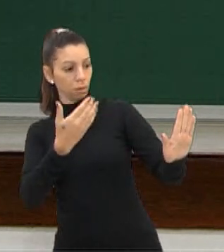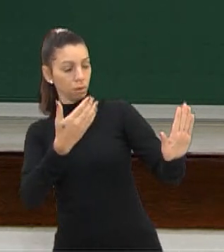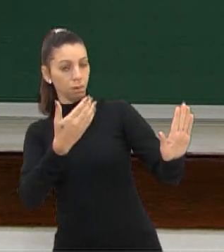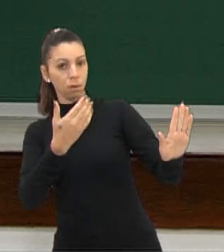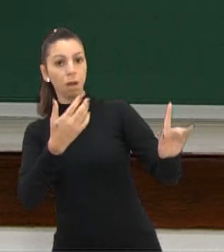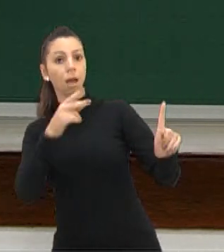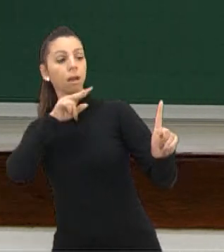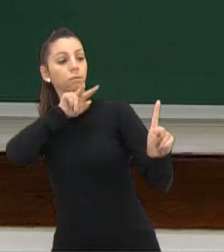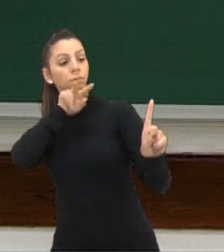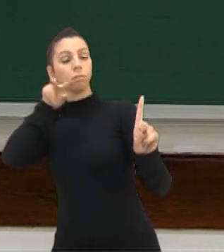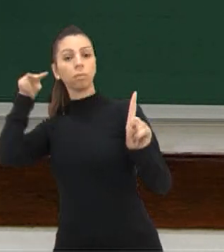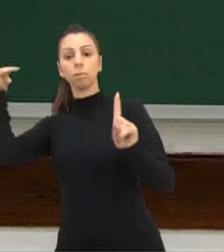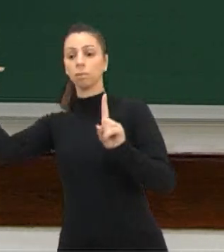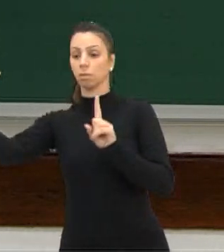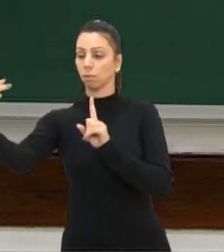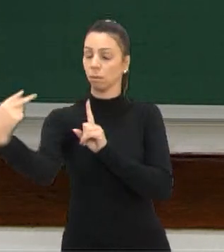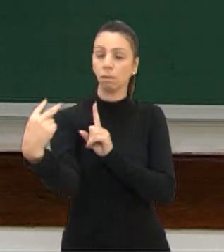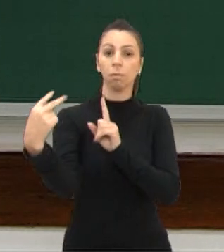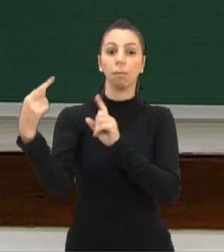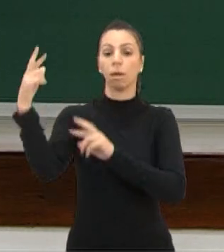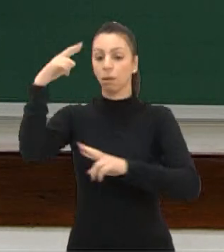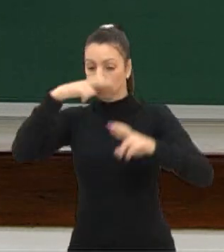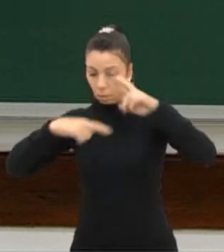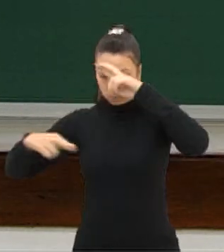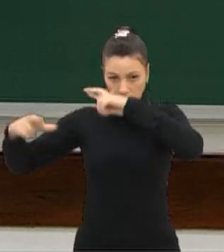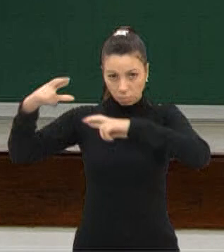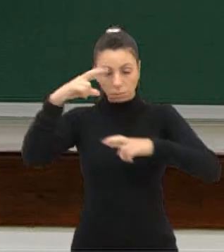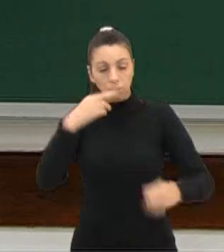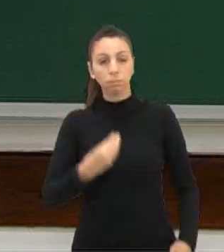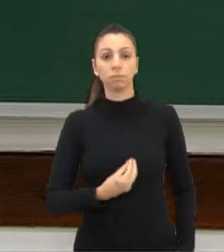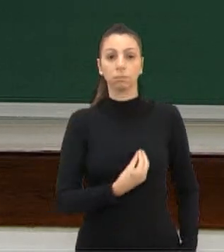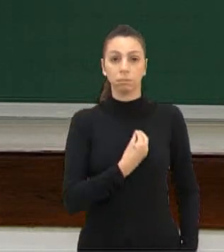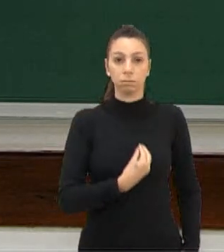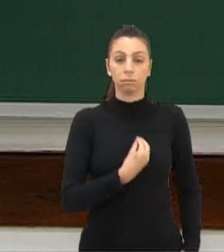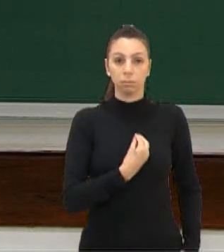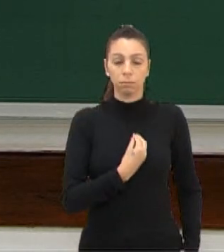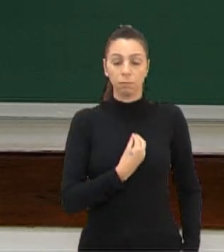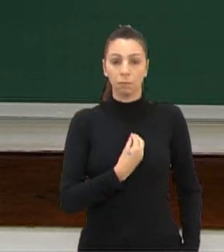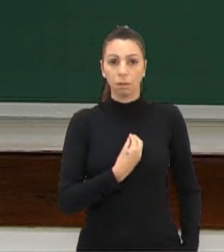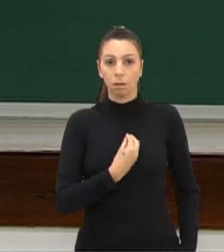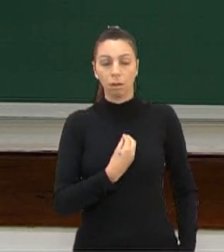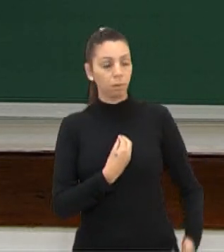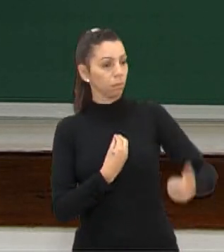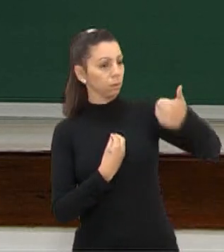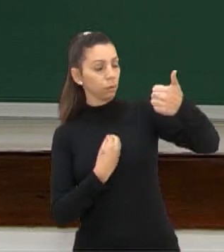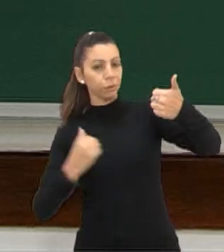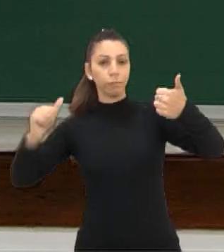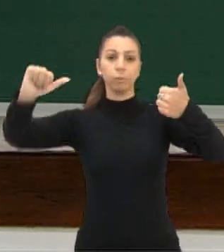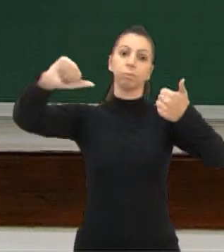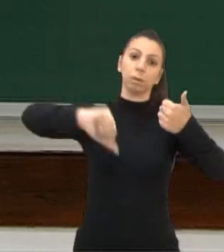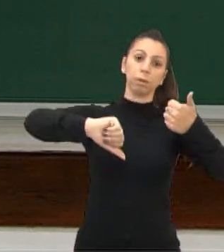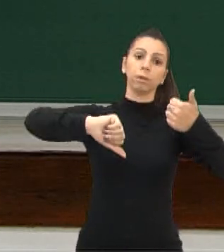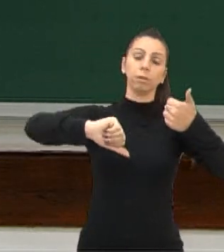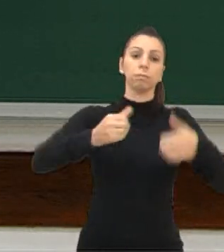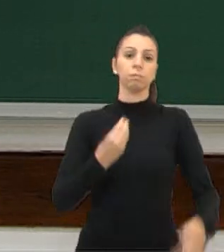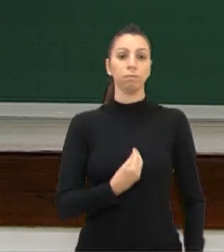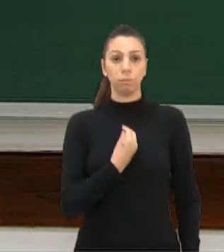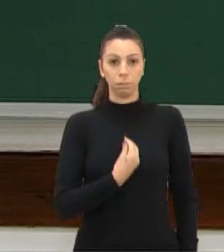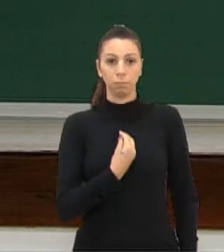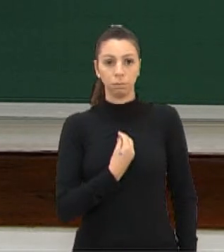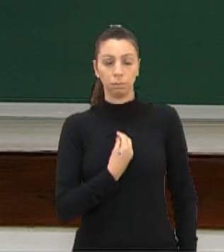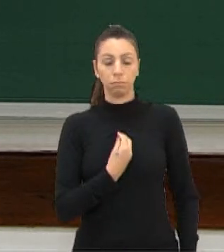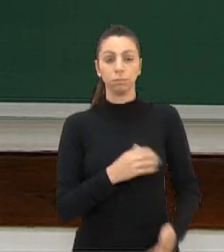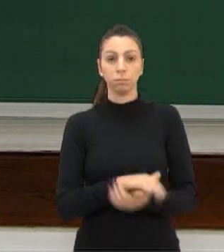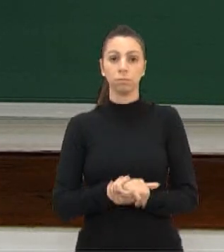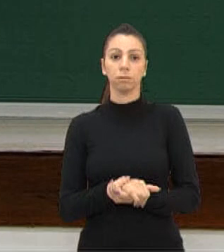para tentar analisar ela, para tentar ver os pós e contras dessa realidade. Isso